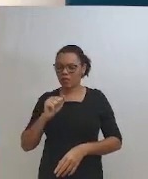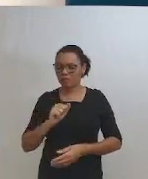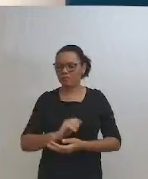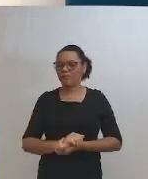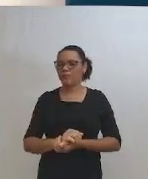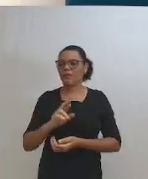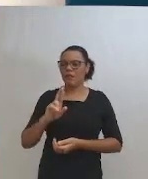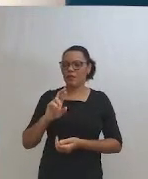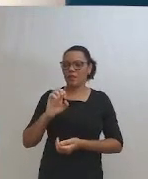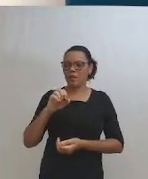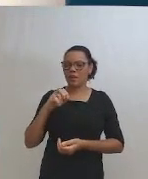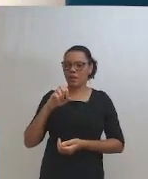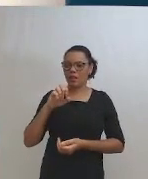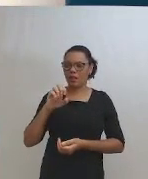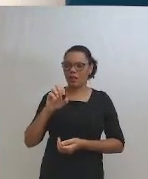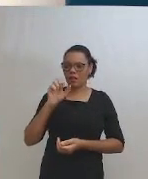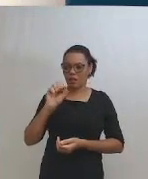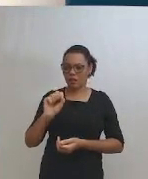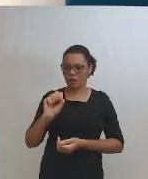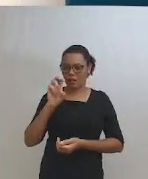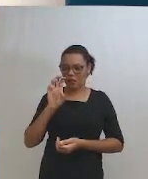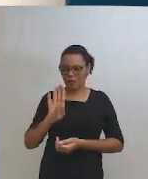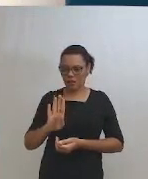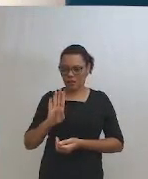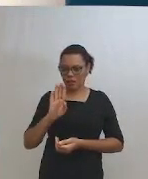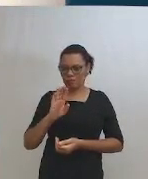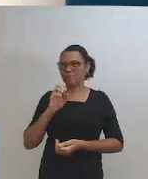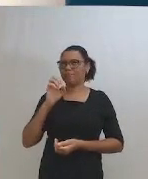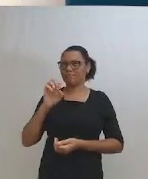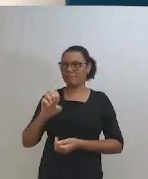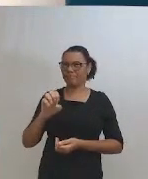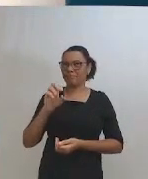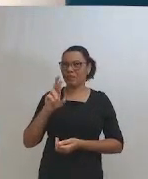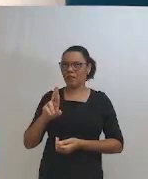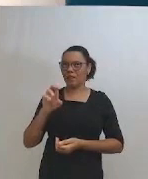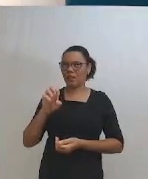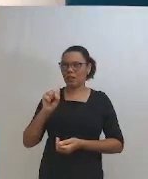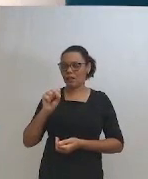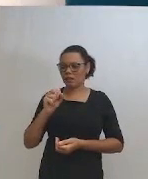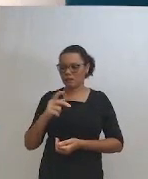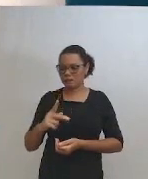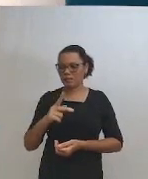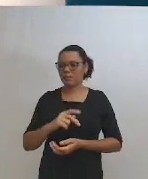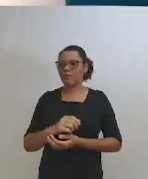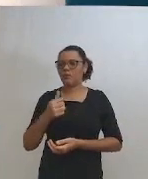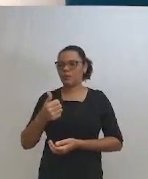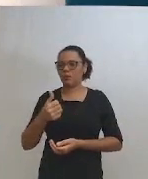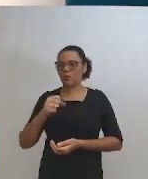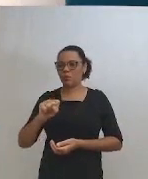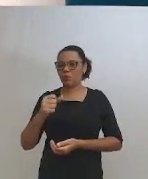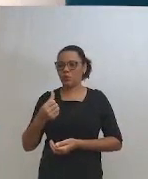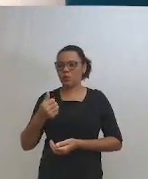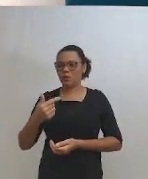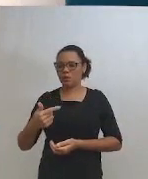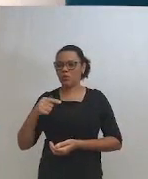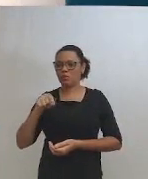1862-480. Pois não, ministra. Senhor presidente, senhores